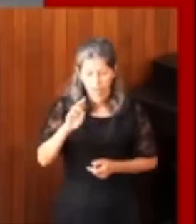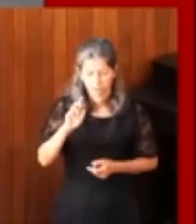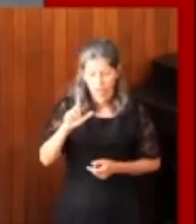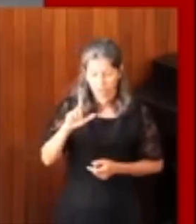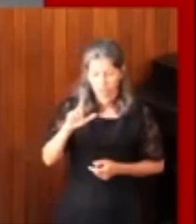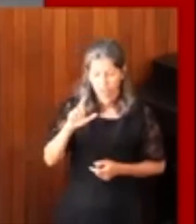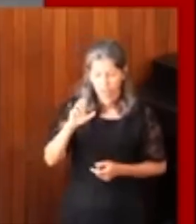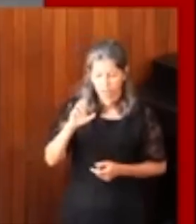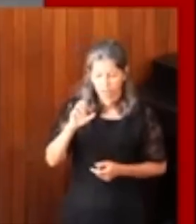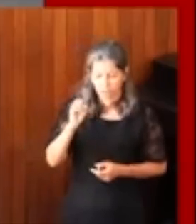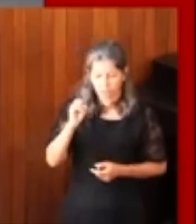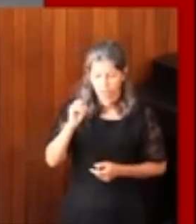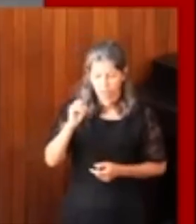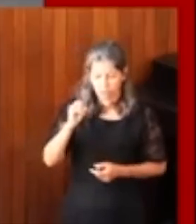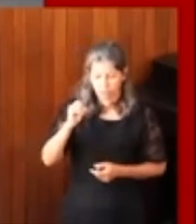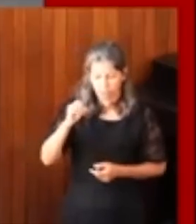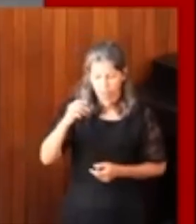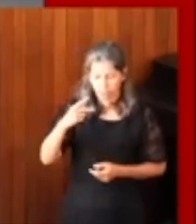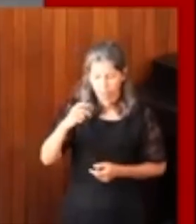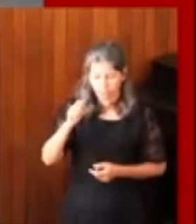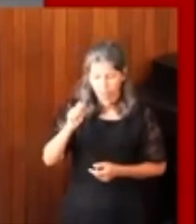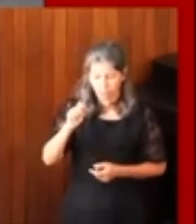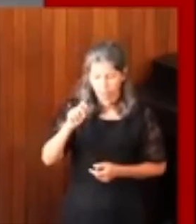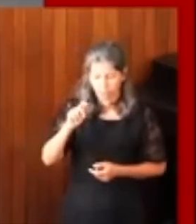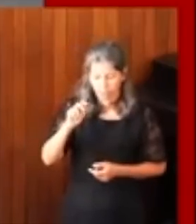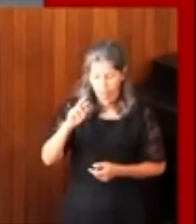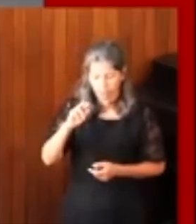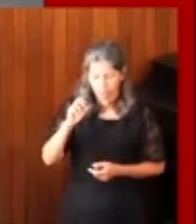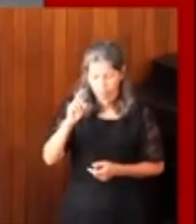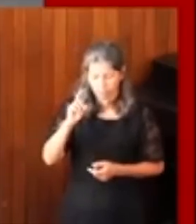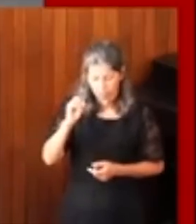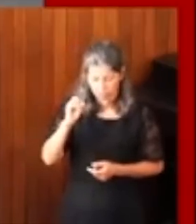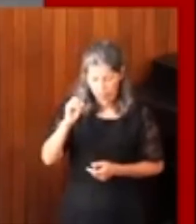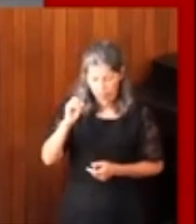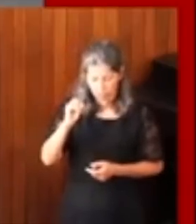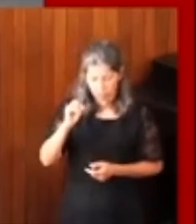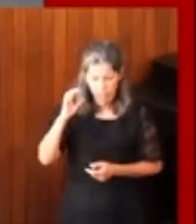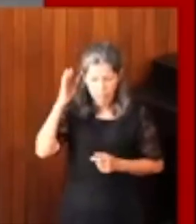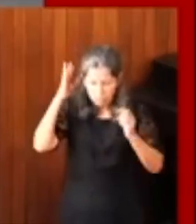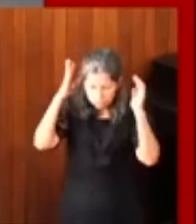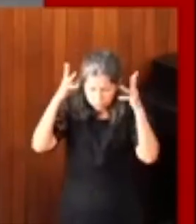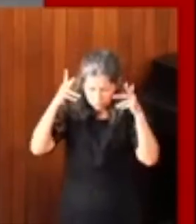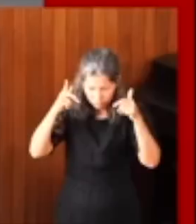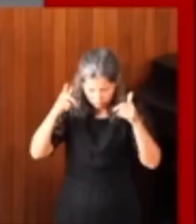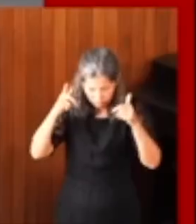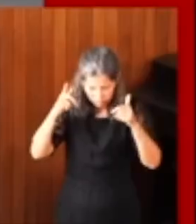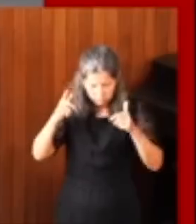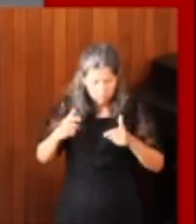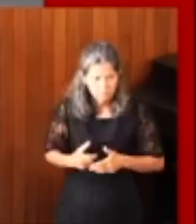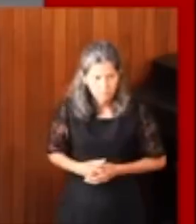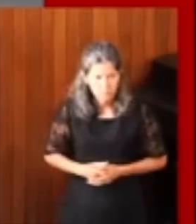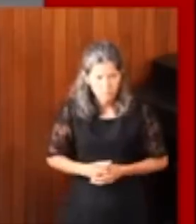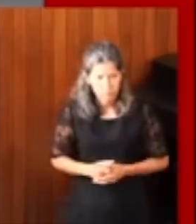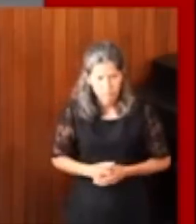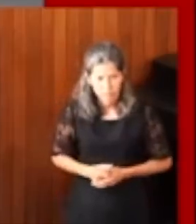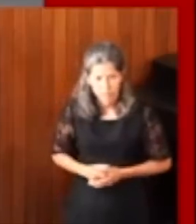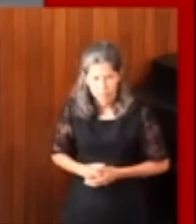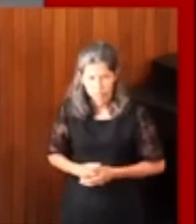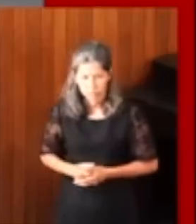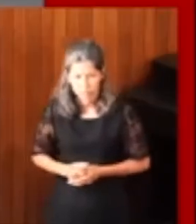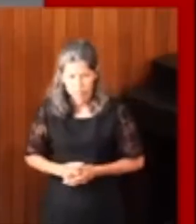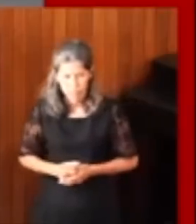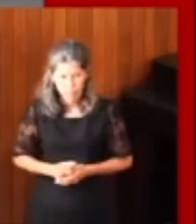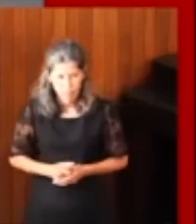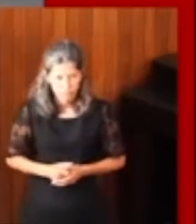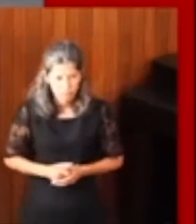interessante. O texto, João, ele quer nos fazer lembrar de Daniel 7. Porque é lá que estão os